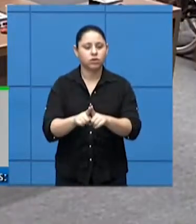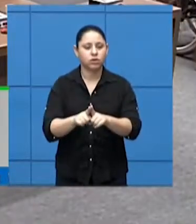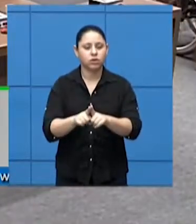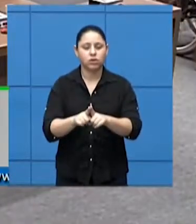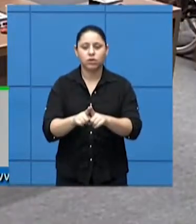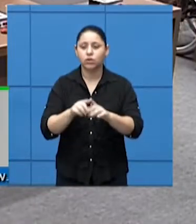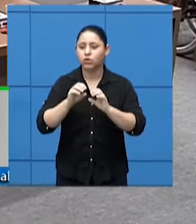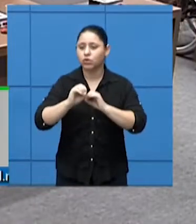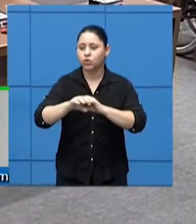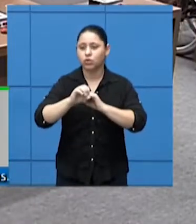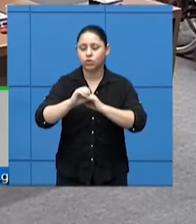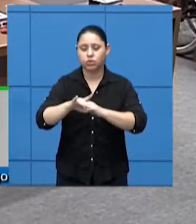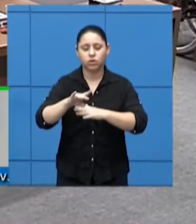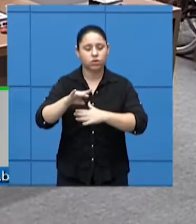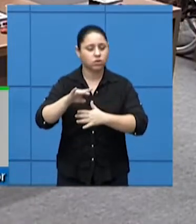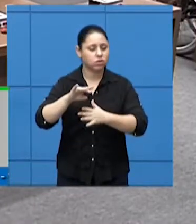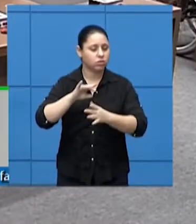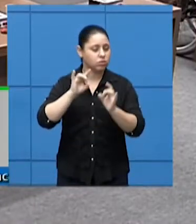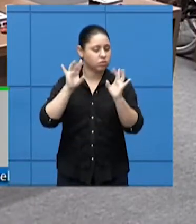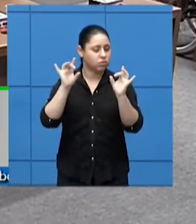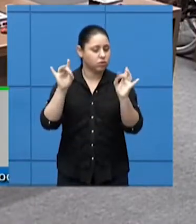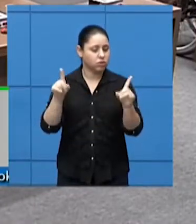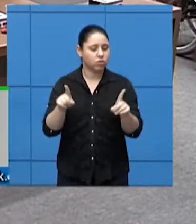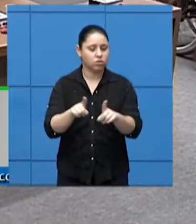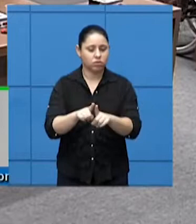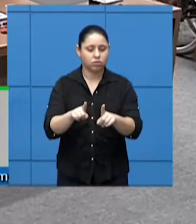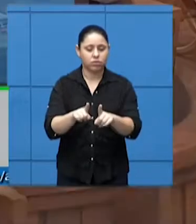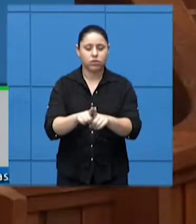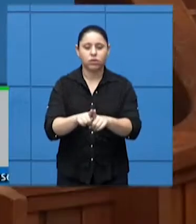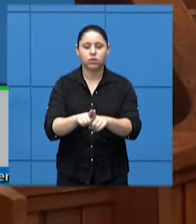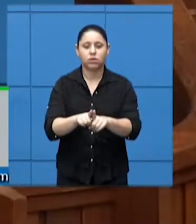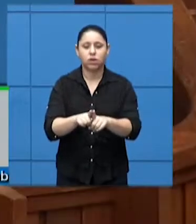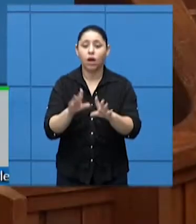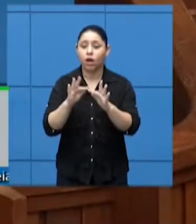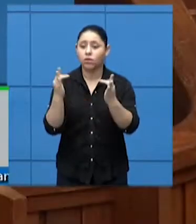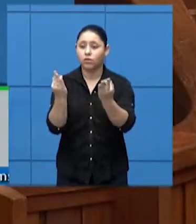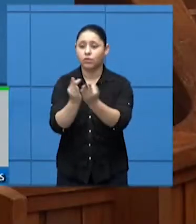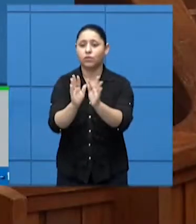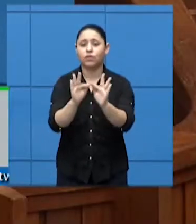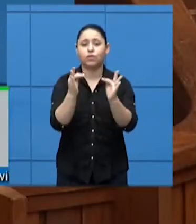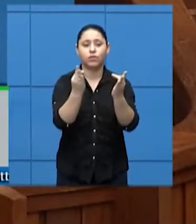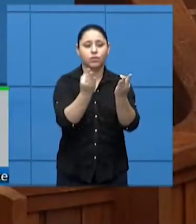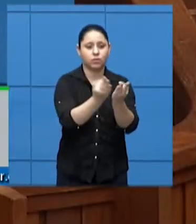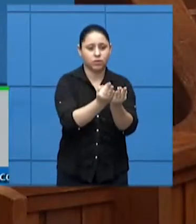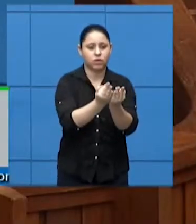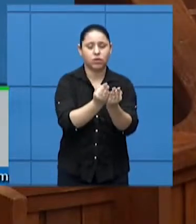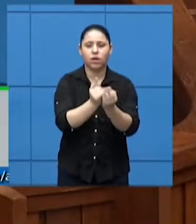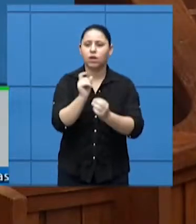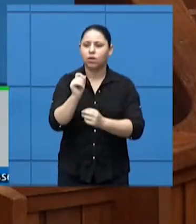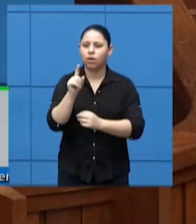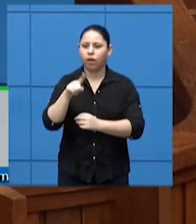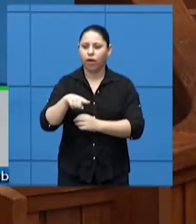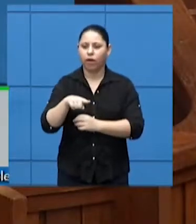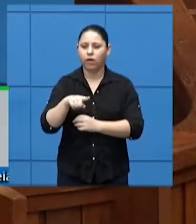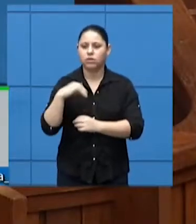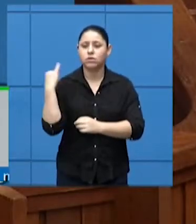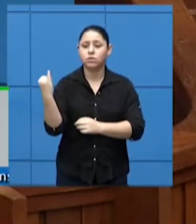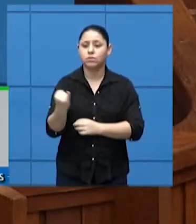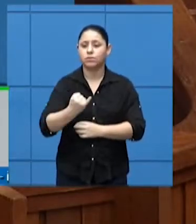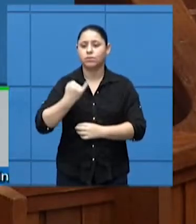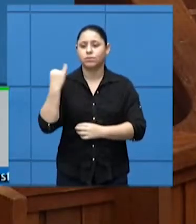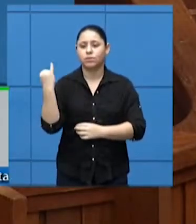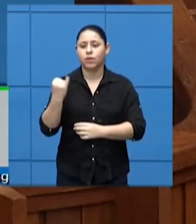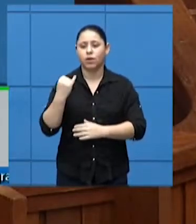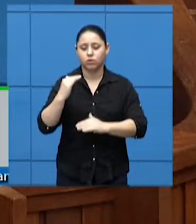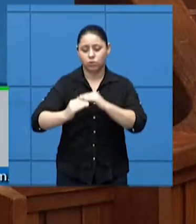de Educação Especial, Hamilton Garay da Silva, e também as famílias, que são de grande